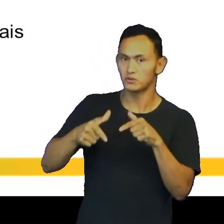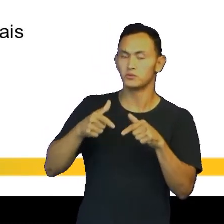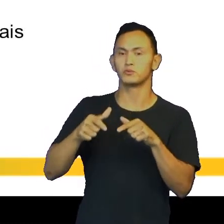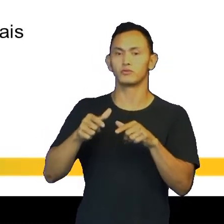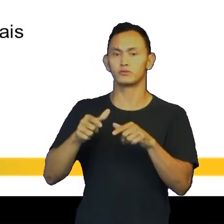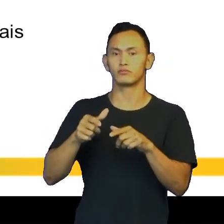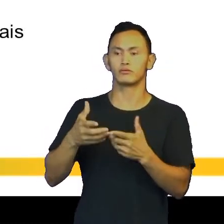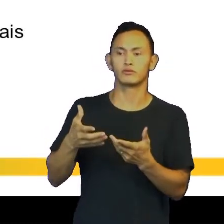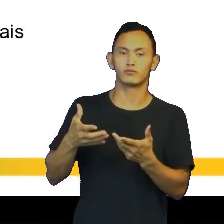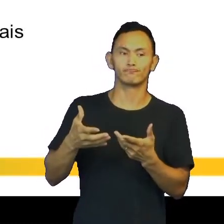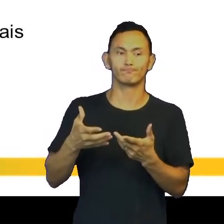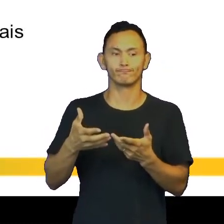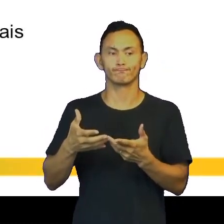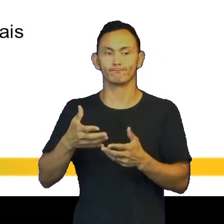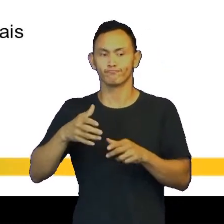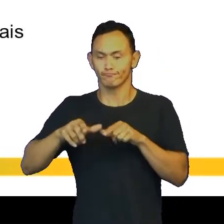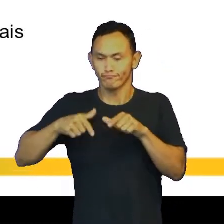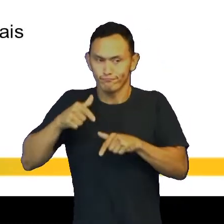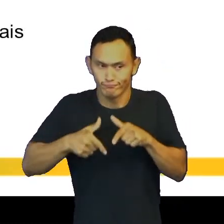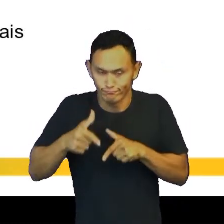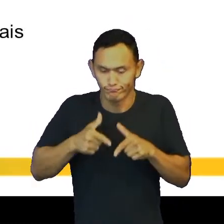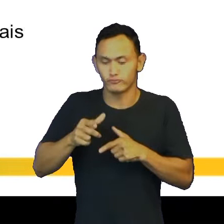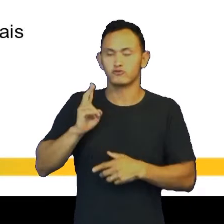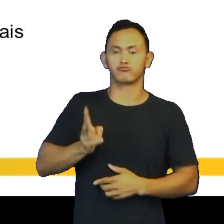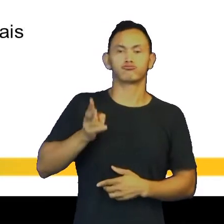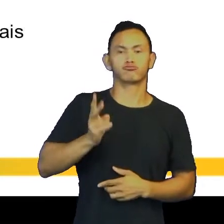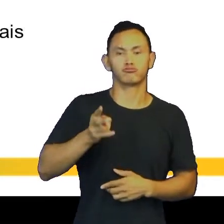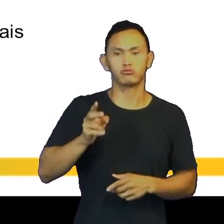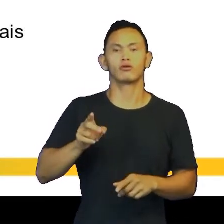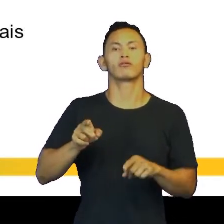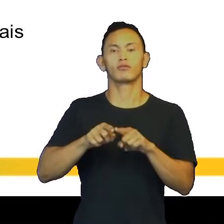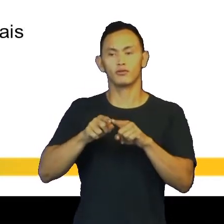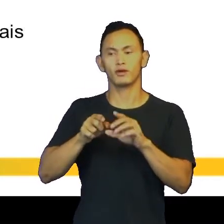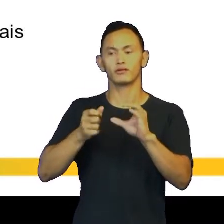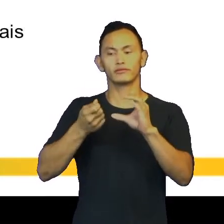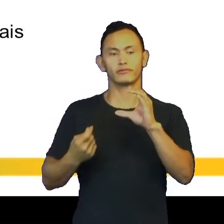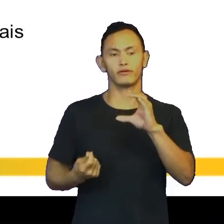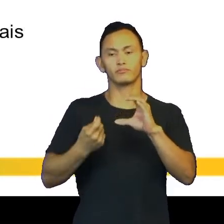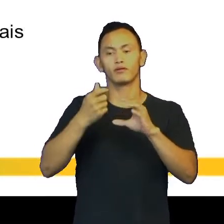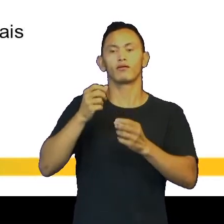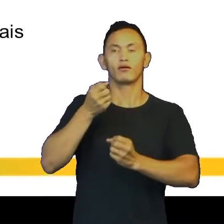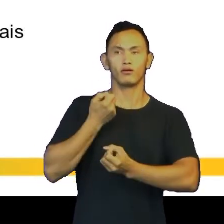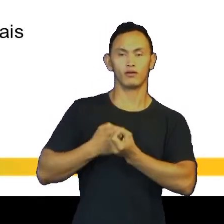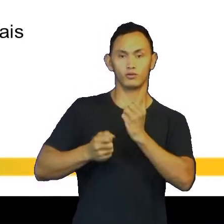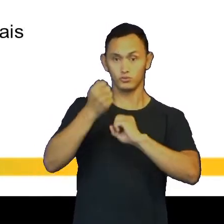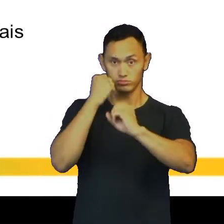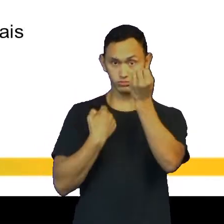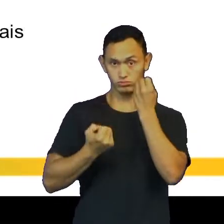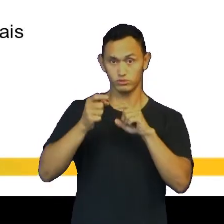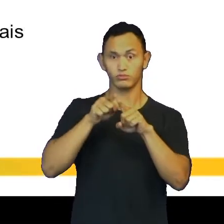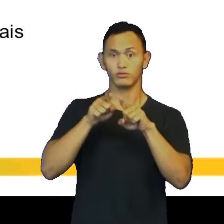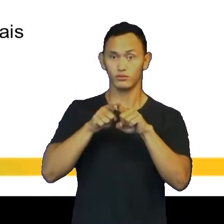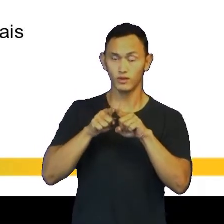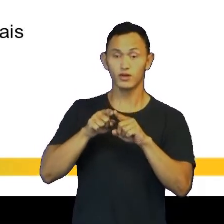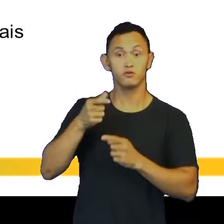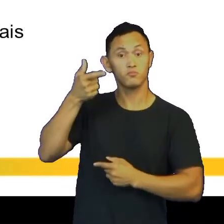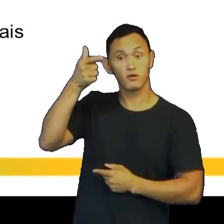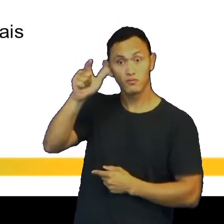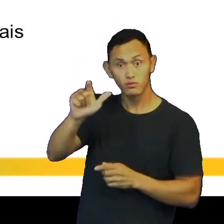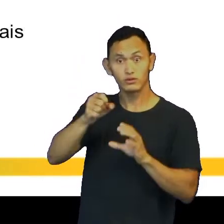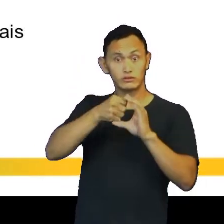descontentes a gente tem aí um desenvolvimento desenfreado desse capitalismo industrial e uma outra